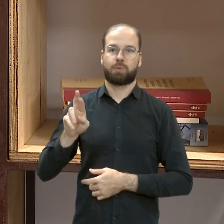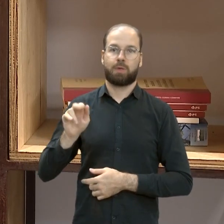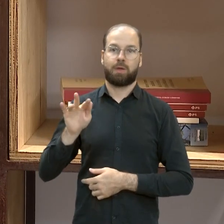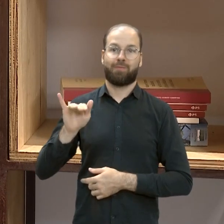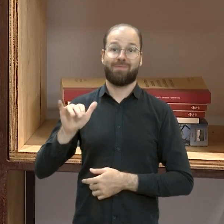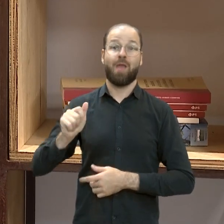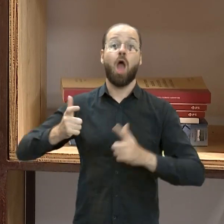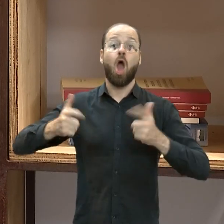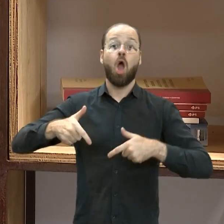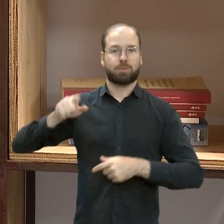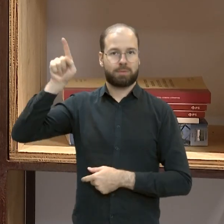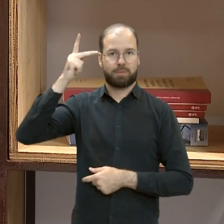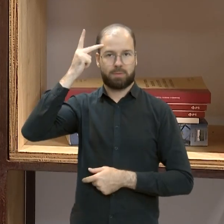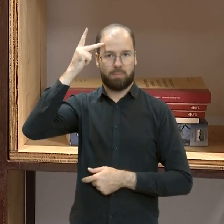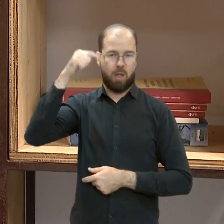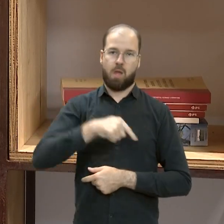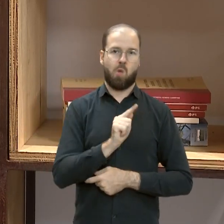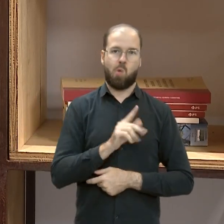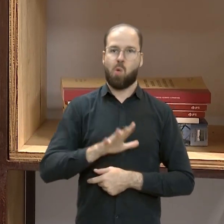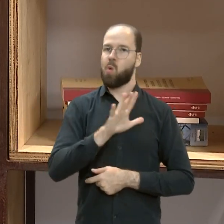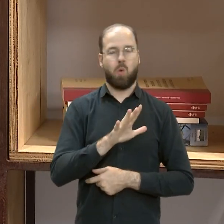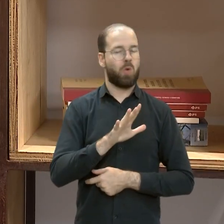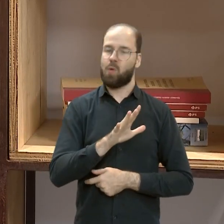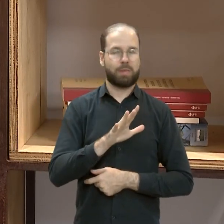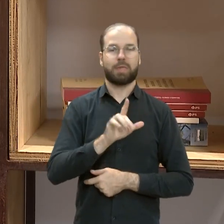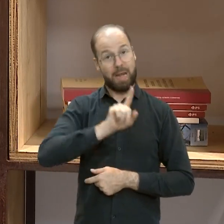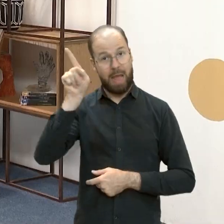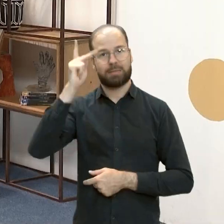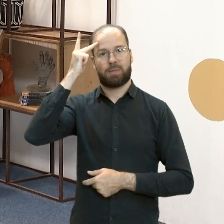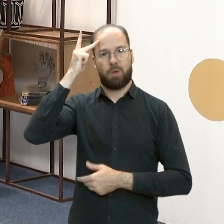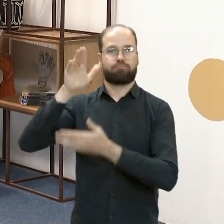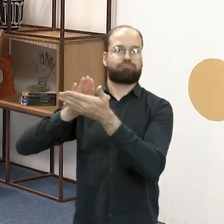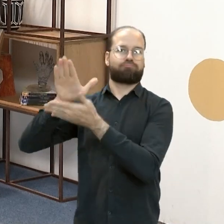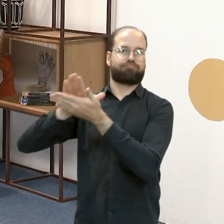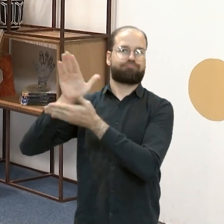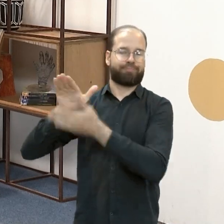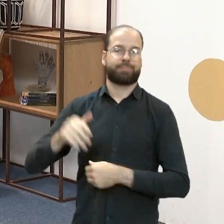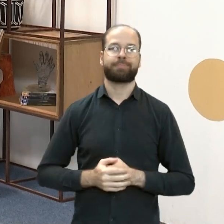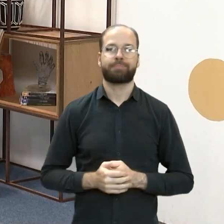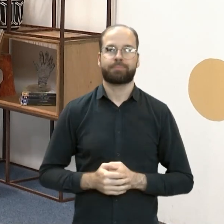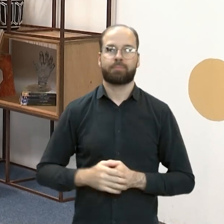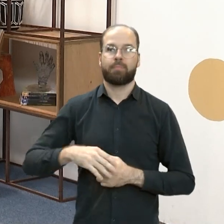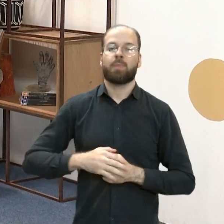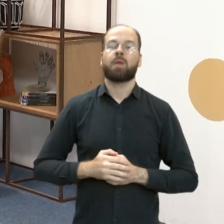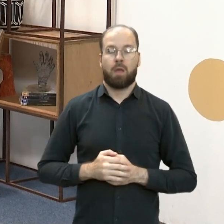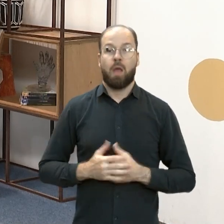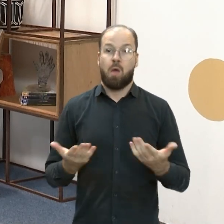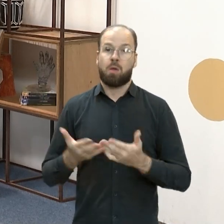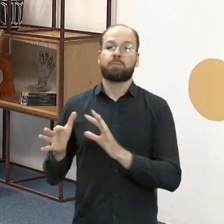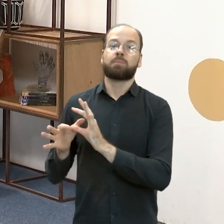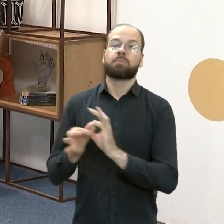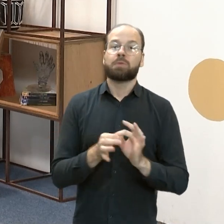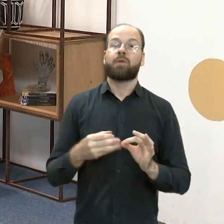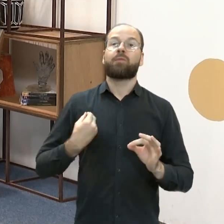Paulo, não foi em Goiás, foi uma tipografia em São Paulo. Bom, falando mais sobre o contexto de vida